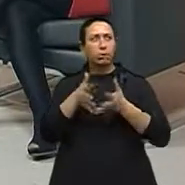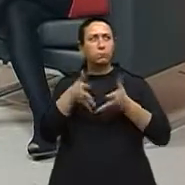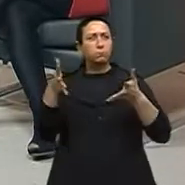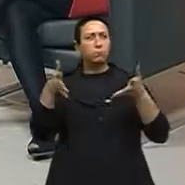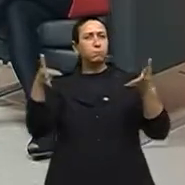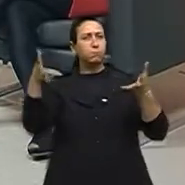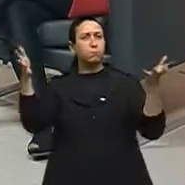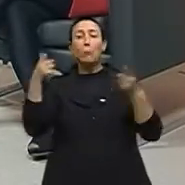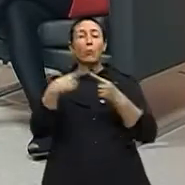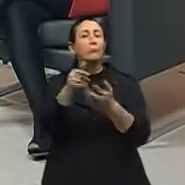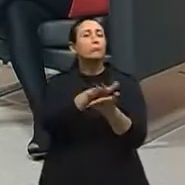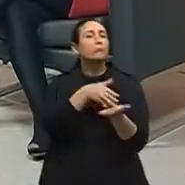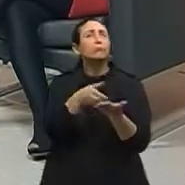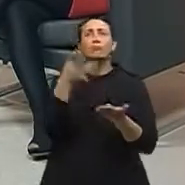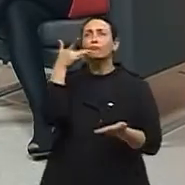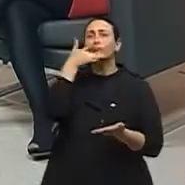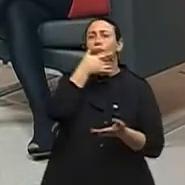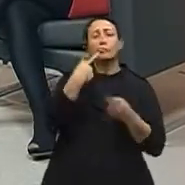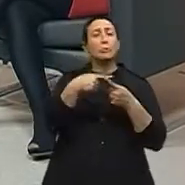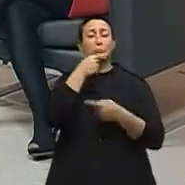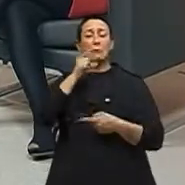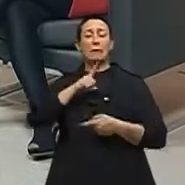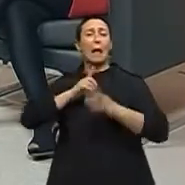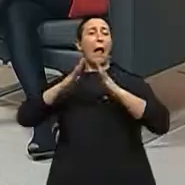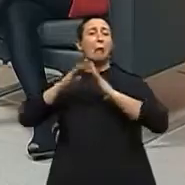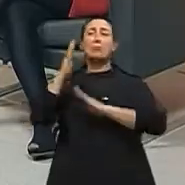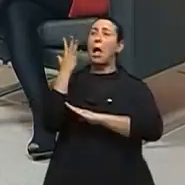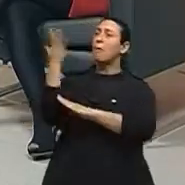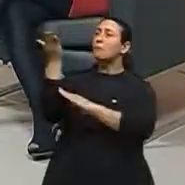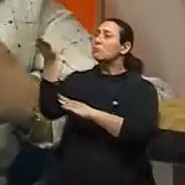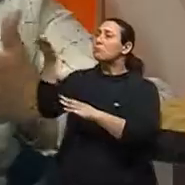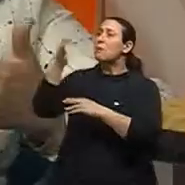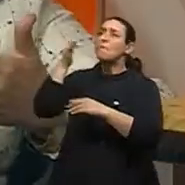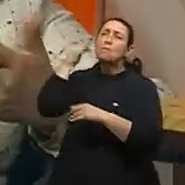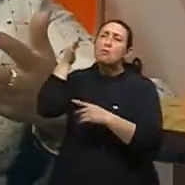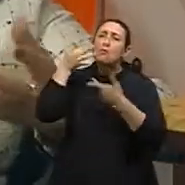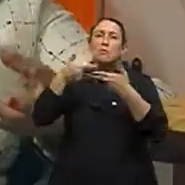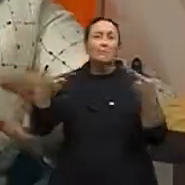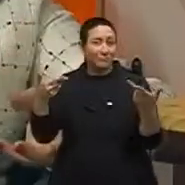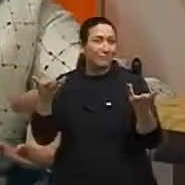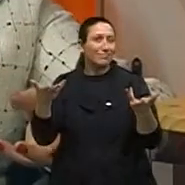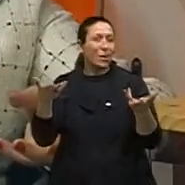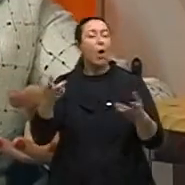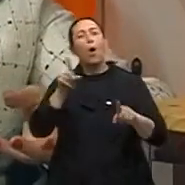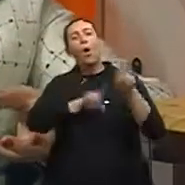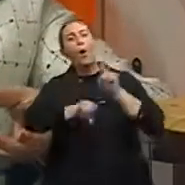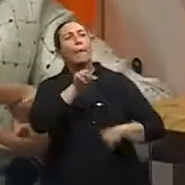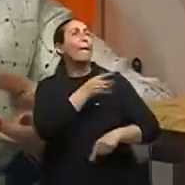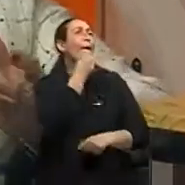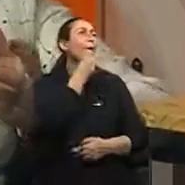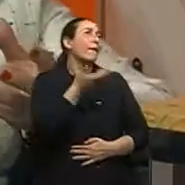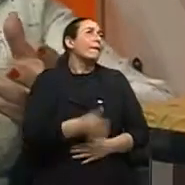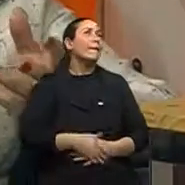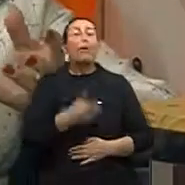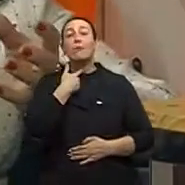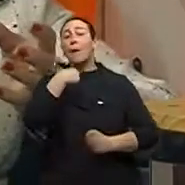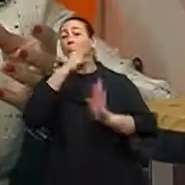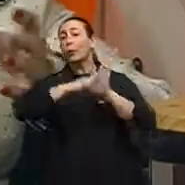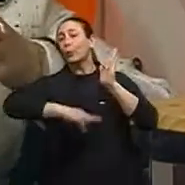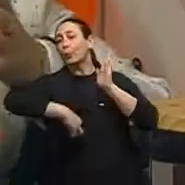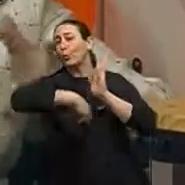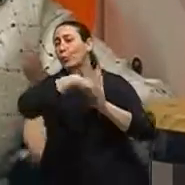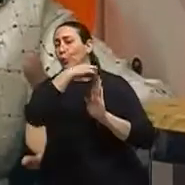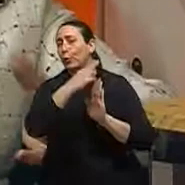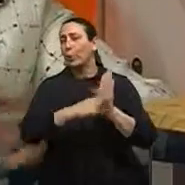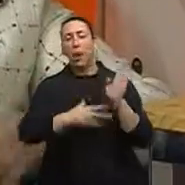geleias né OK e então assim muitos homens partem paraa pintura alguns que viajaram muito vão